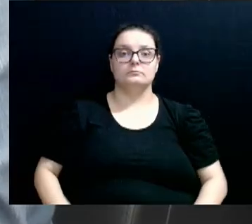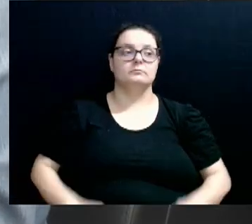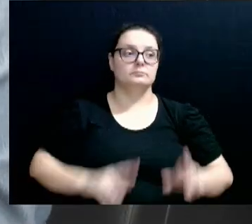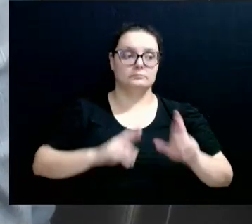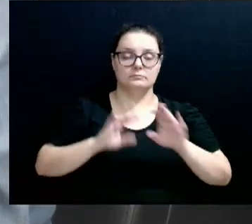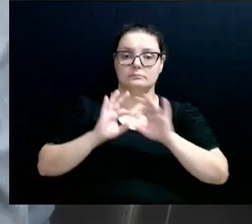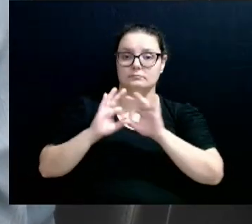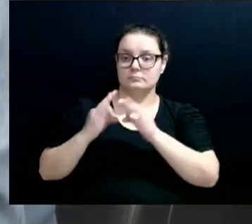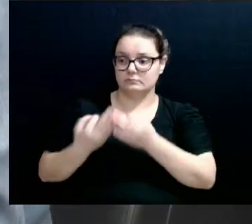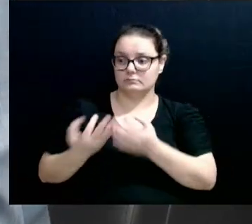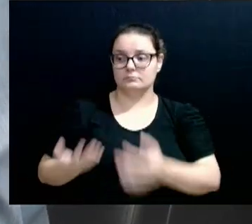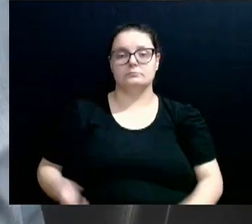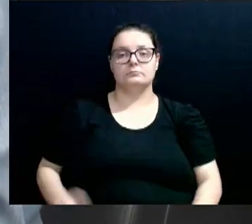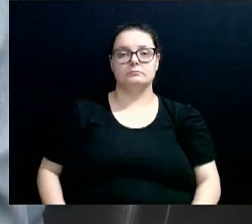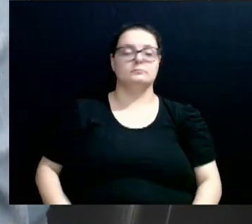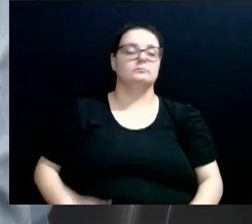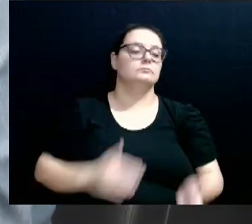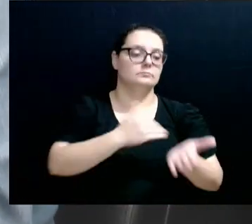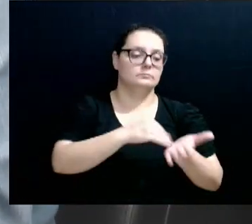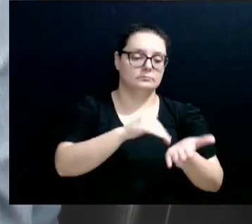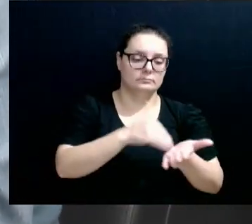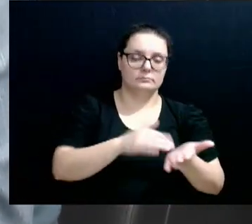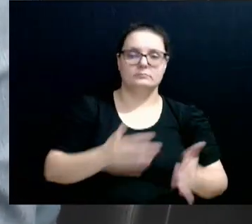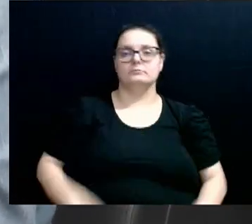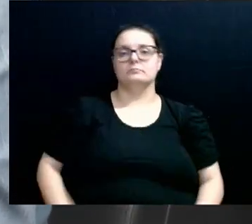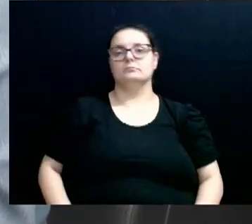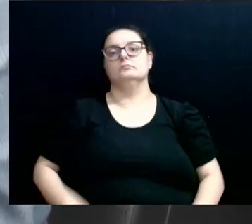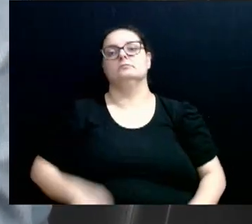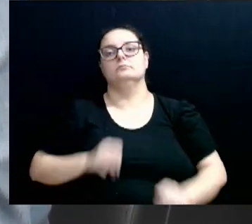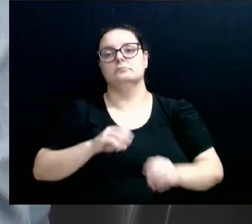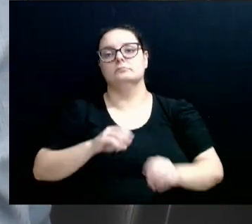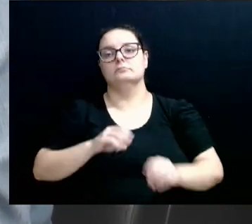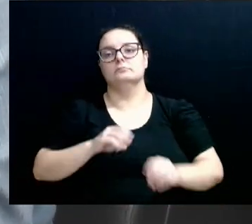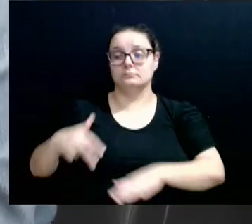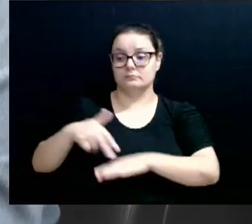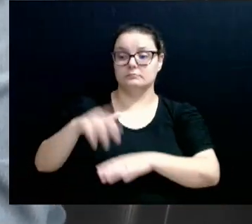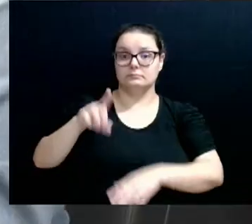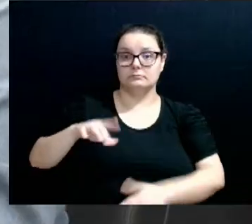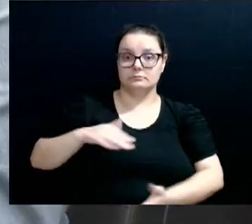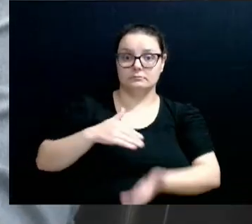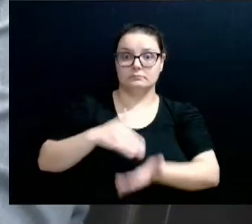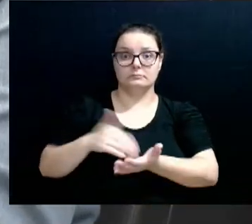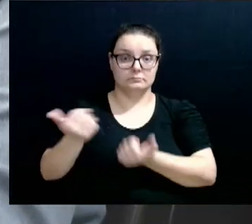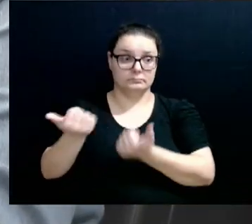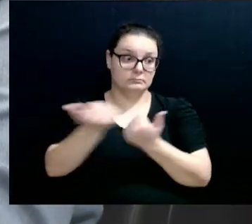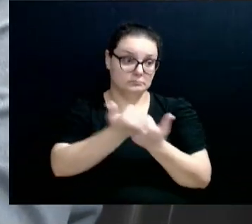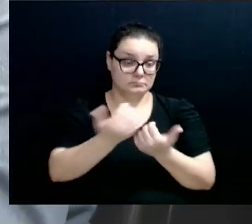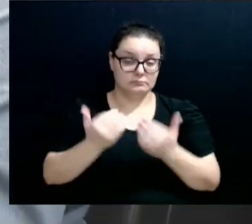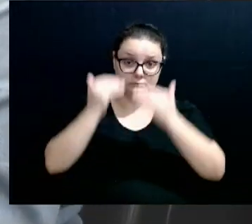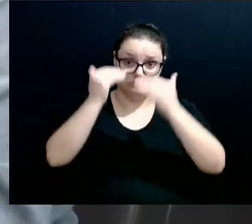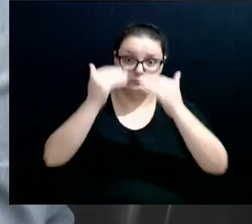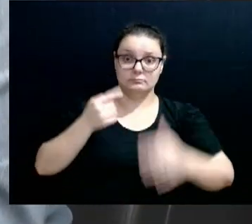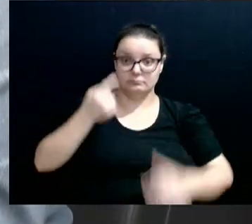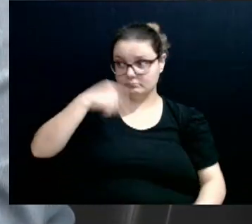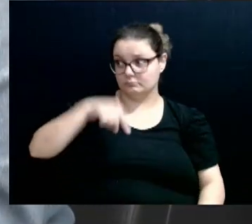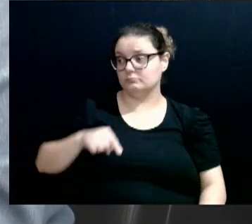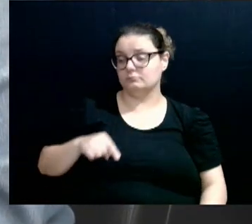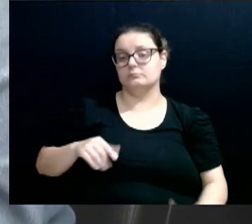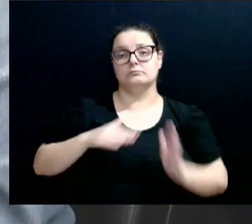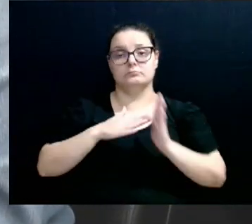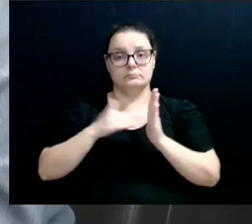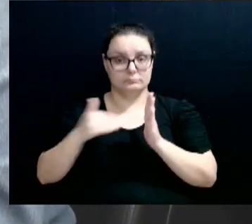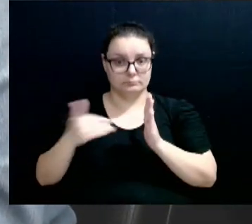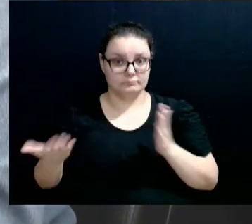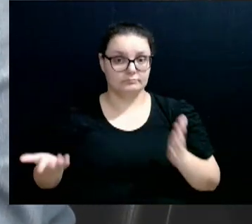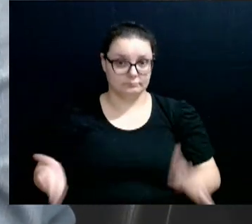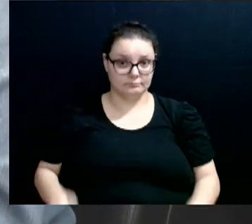ou um diretor de uma secretaria de educação, alguém que ocupa algum cargo, um determinado perfil estético, né? E eu acho